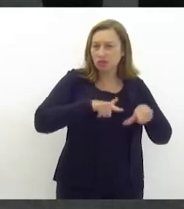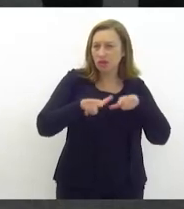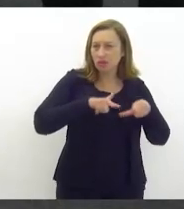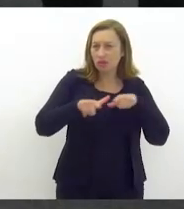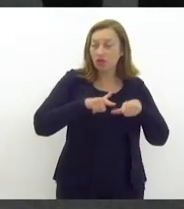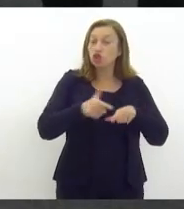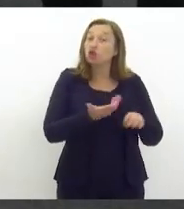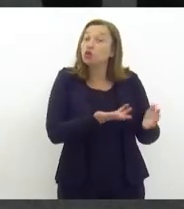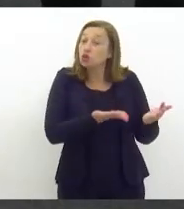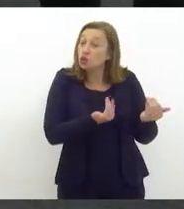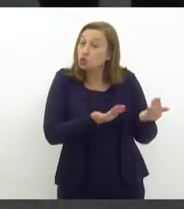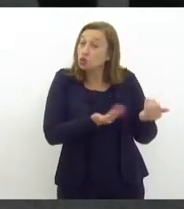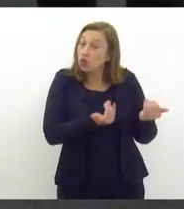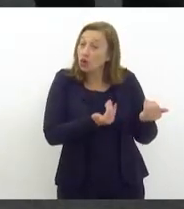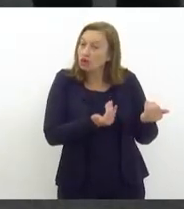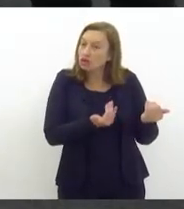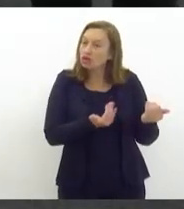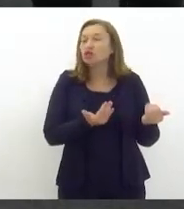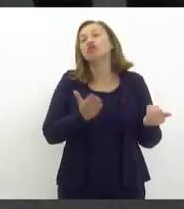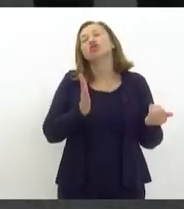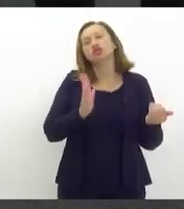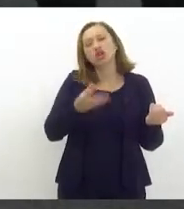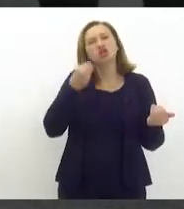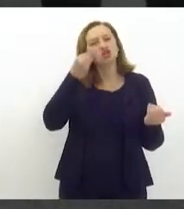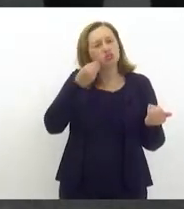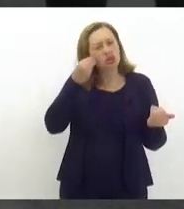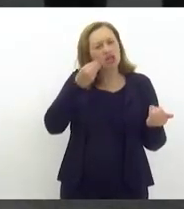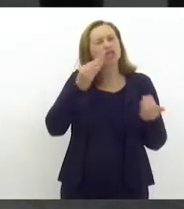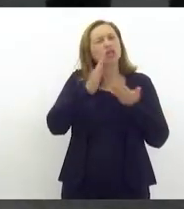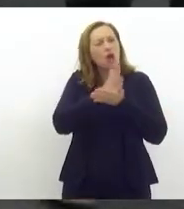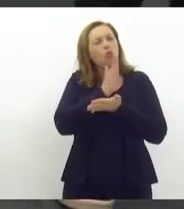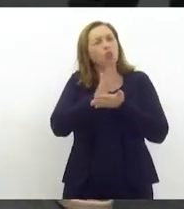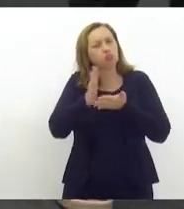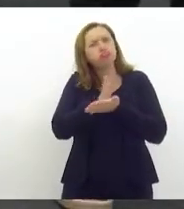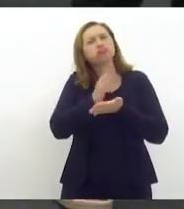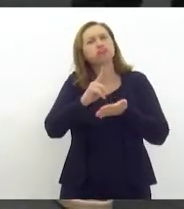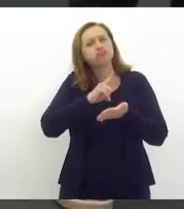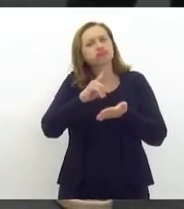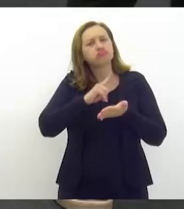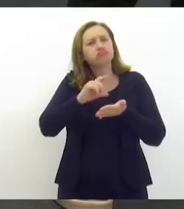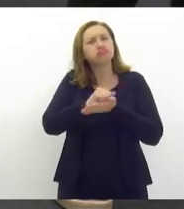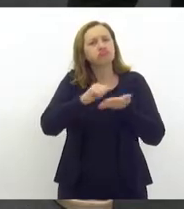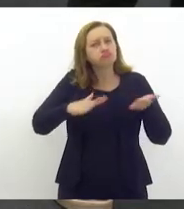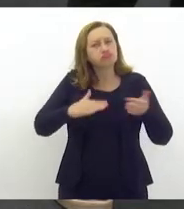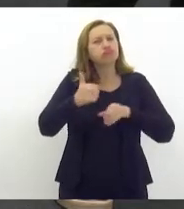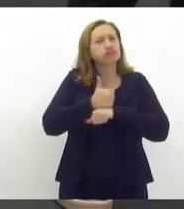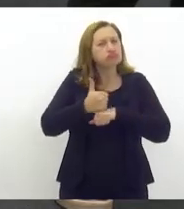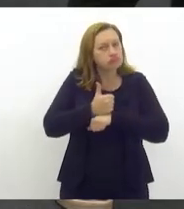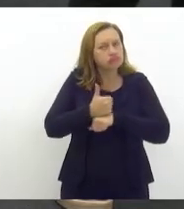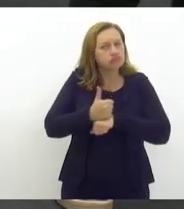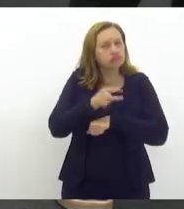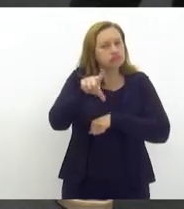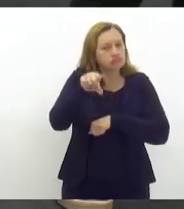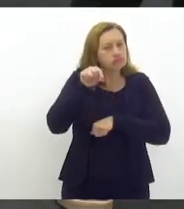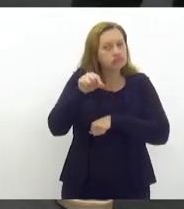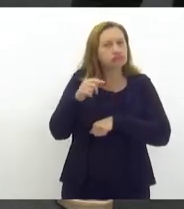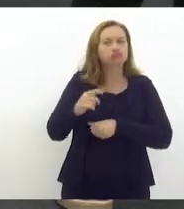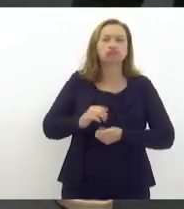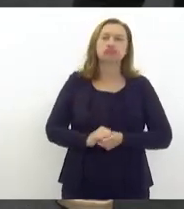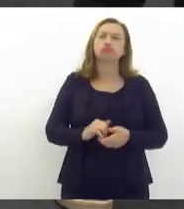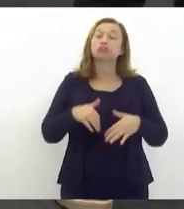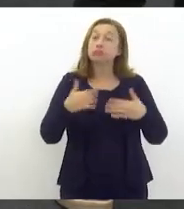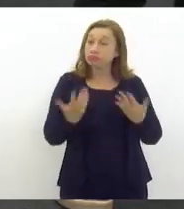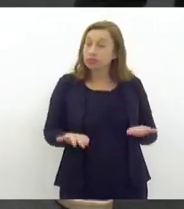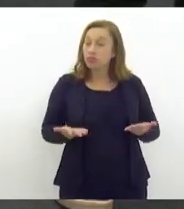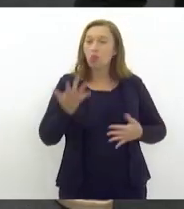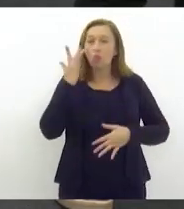que o jovem já tem alguma experiência na atividade profissional que ele escolheu. Então, eu